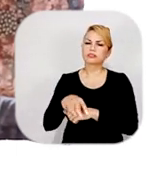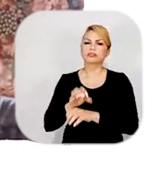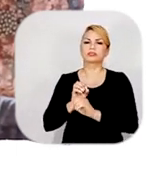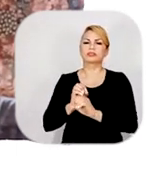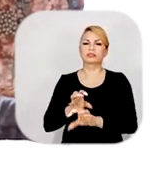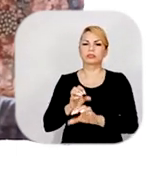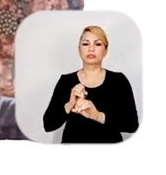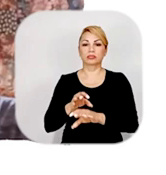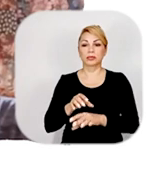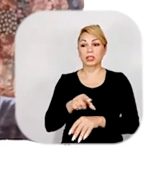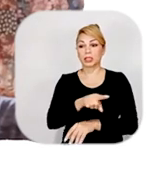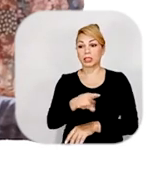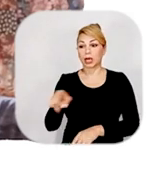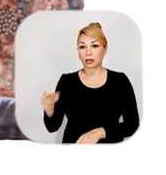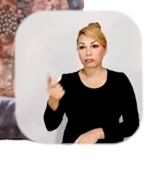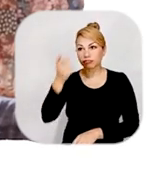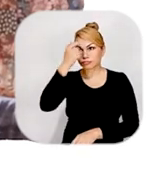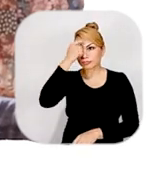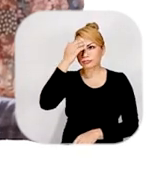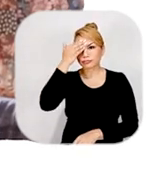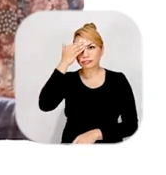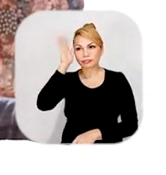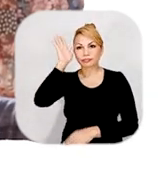viva e pessoas